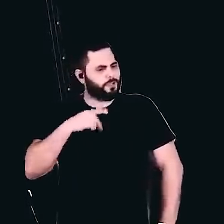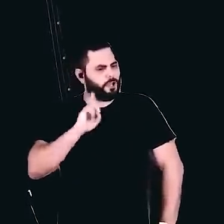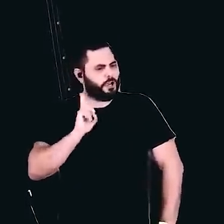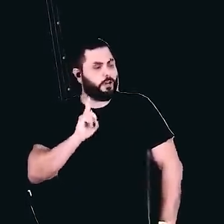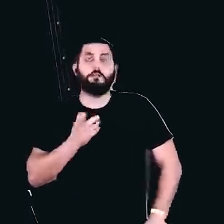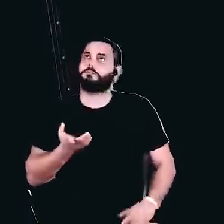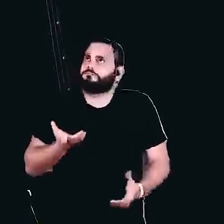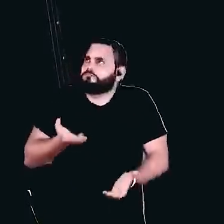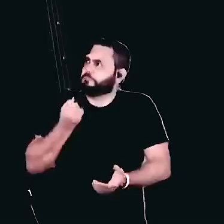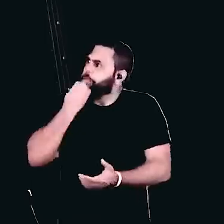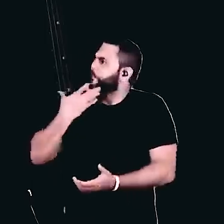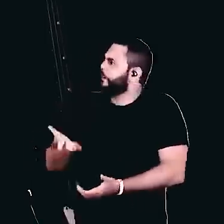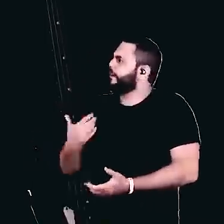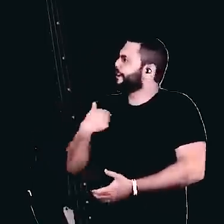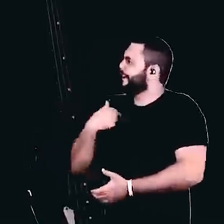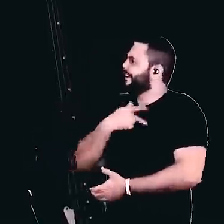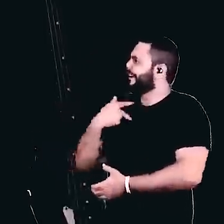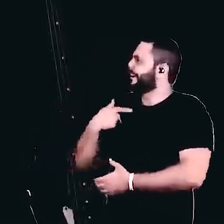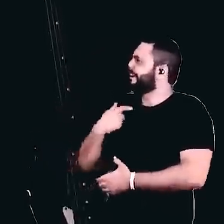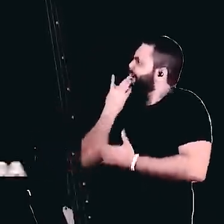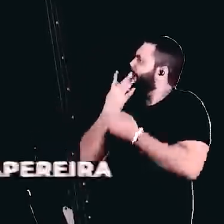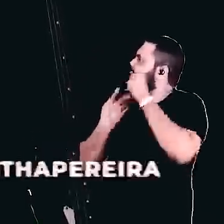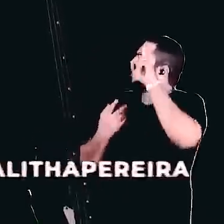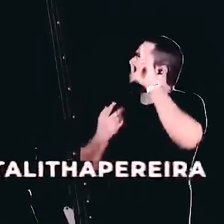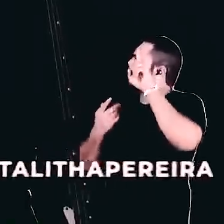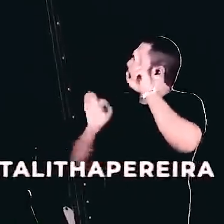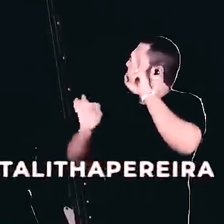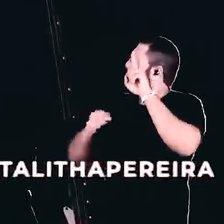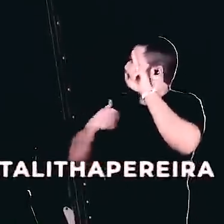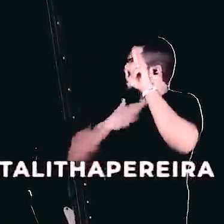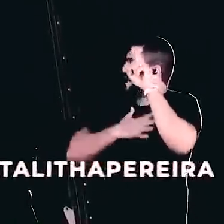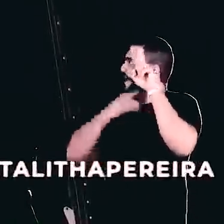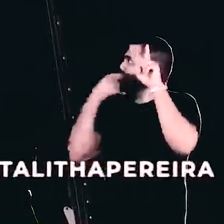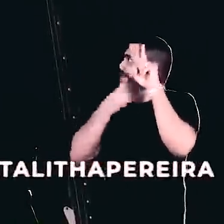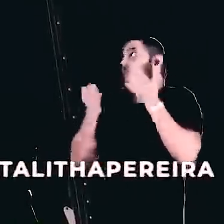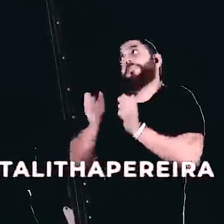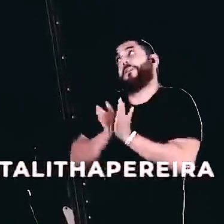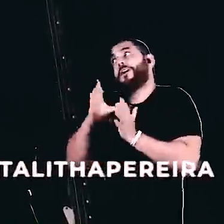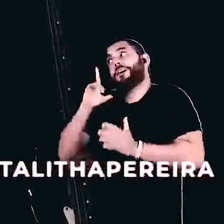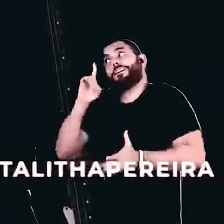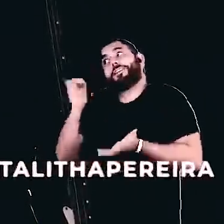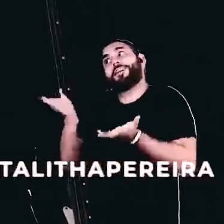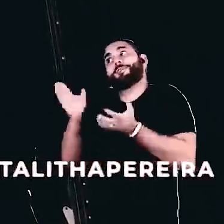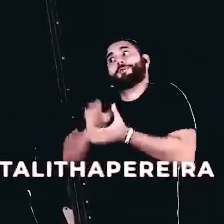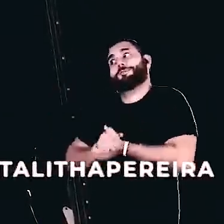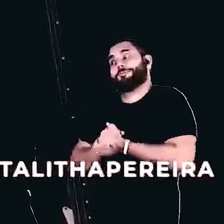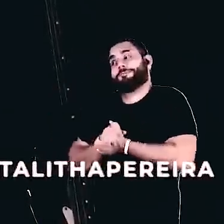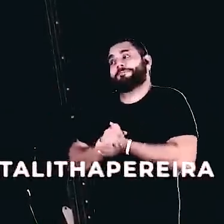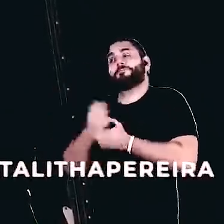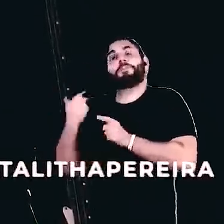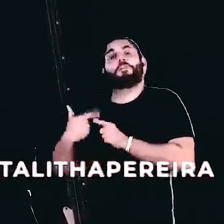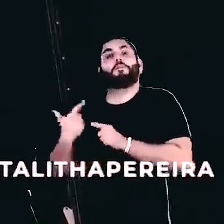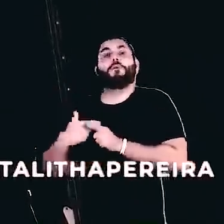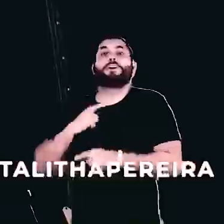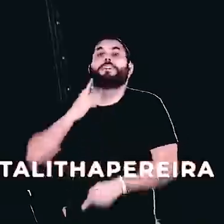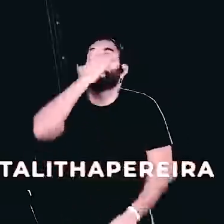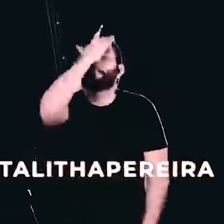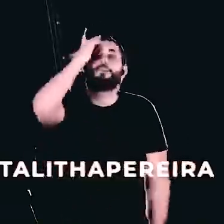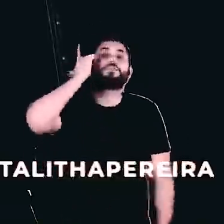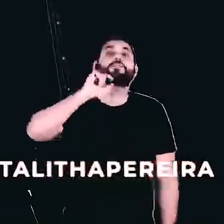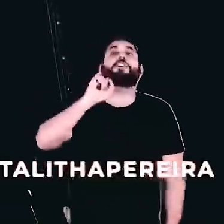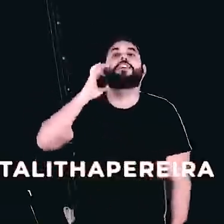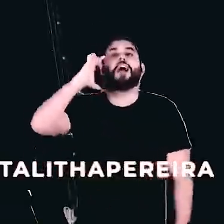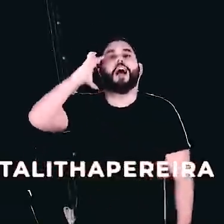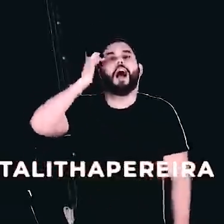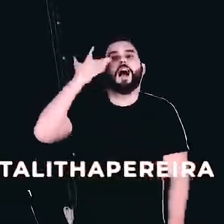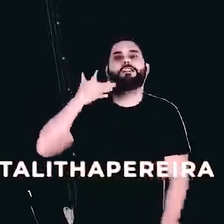para agradar a Deus, né? Não foi para agradar teu pastor. Aleluia, glória a Deus. Porque tem gente que é assim, ele acha que todo